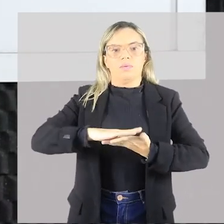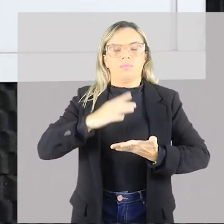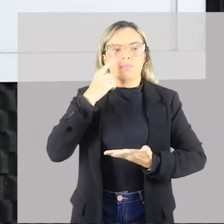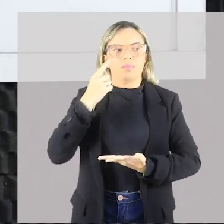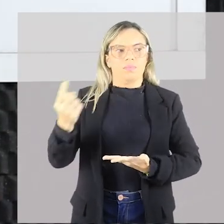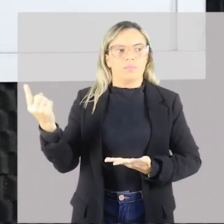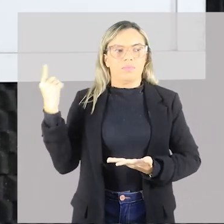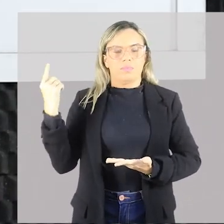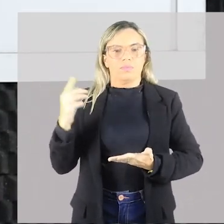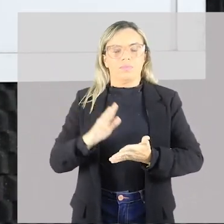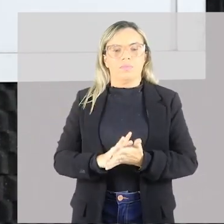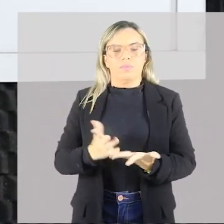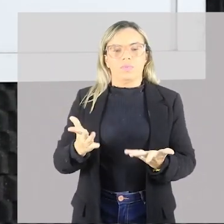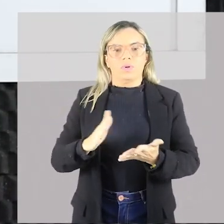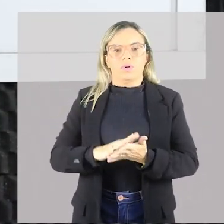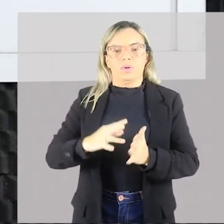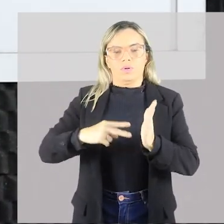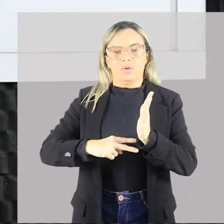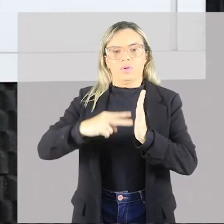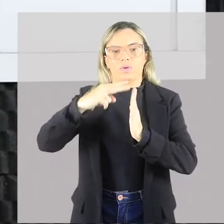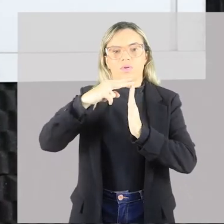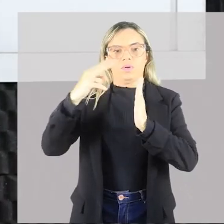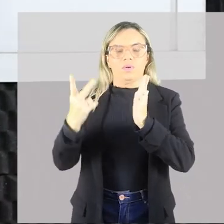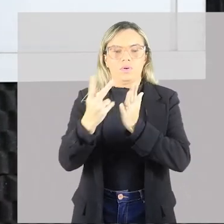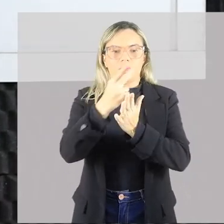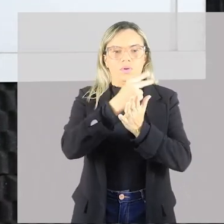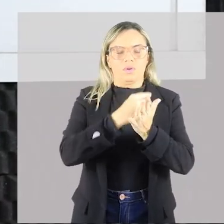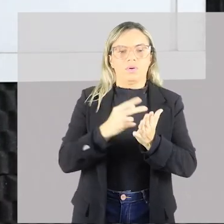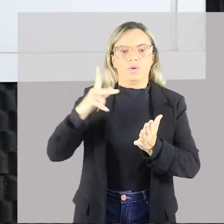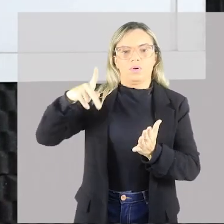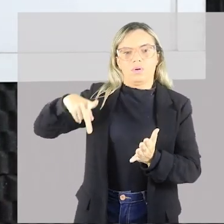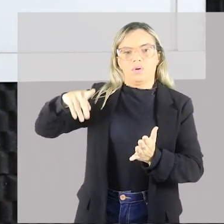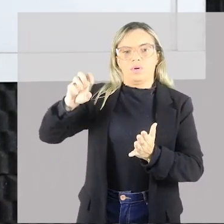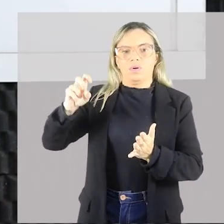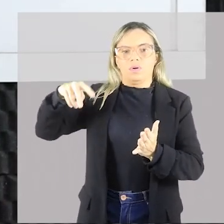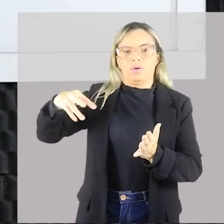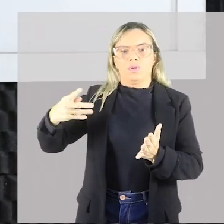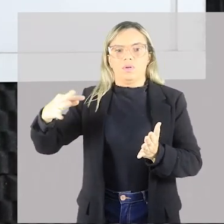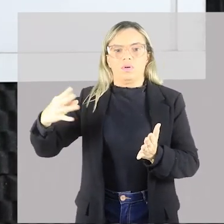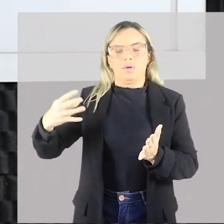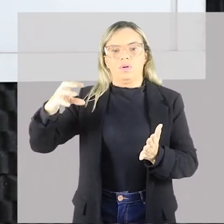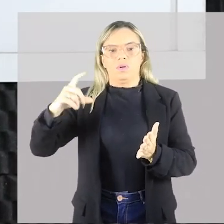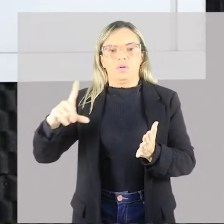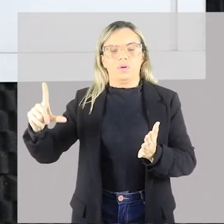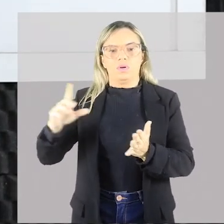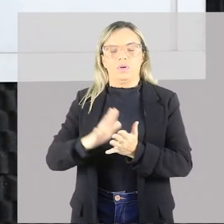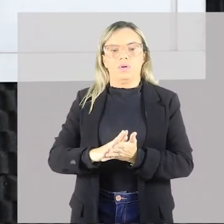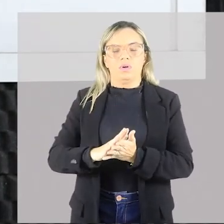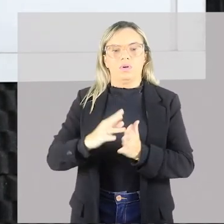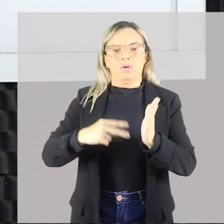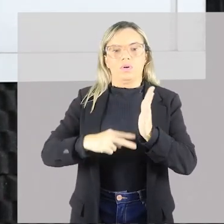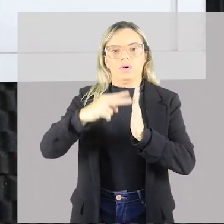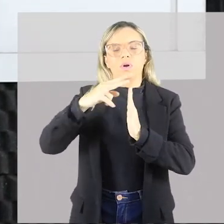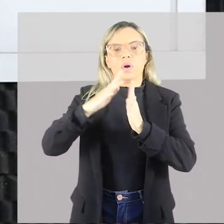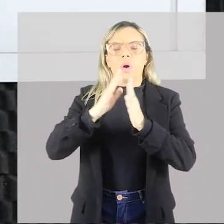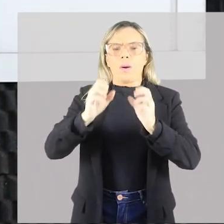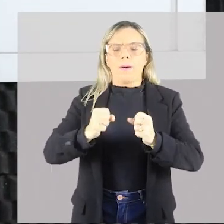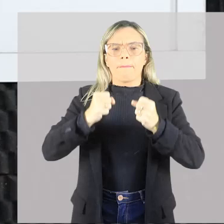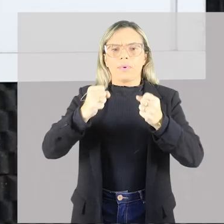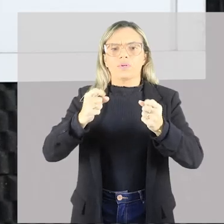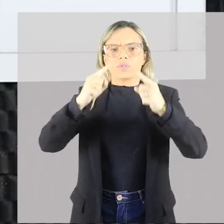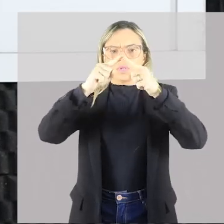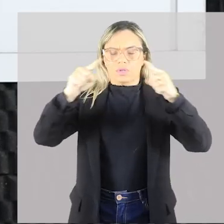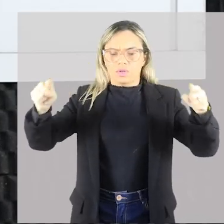prisma pentagonal, mas esse polígono que faz parte da base inferior e superior pode ser um triângulo, pode